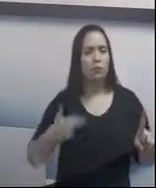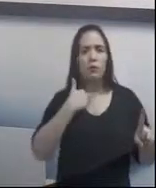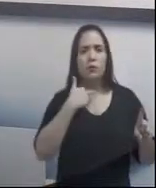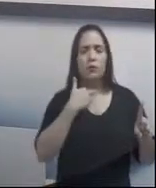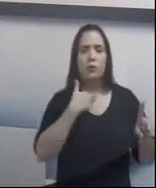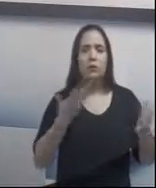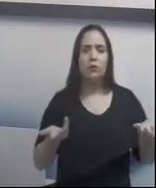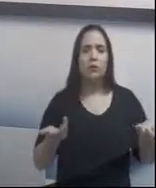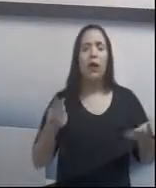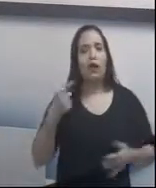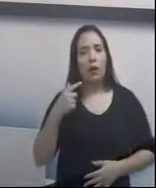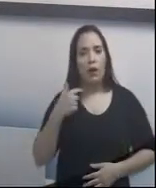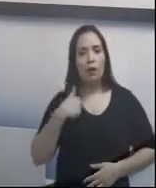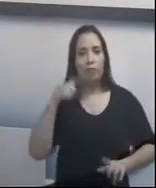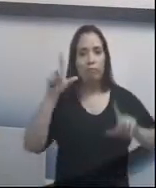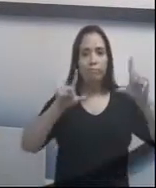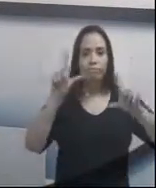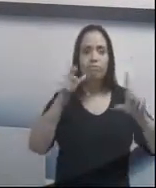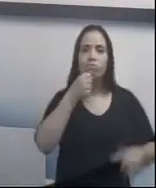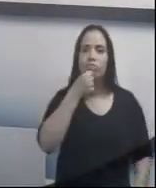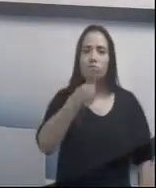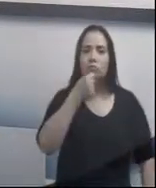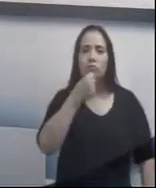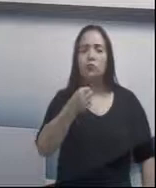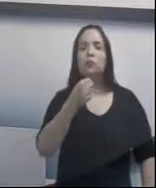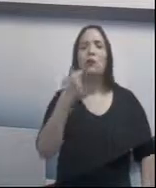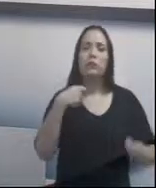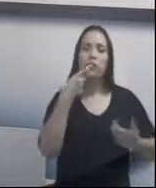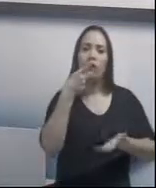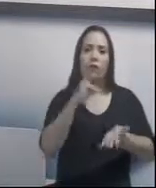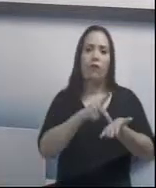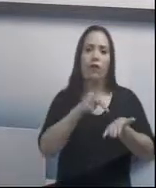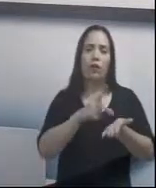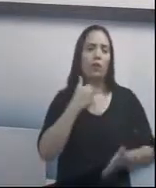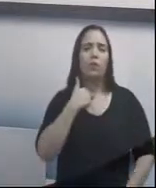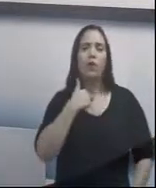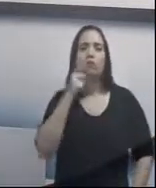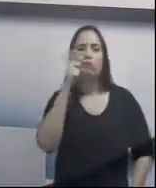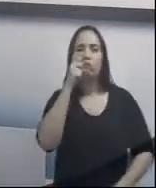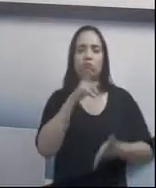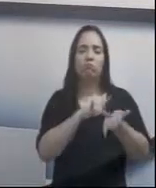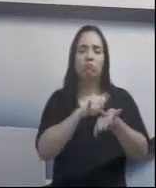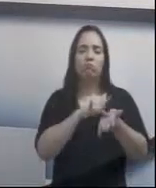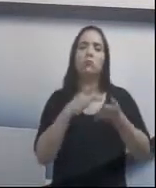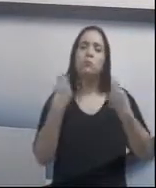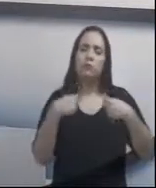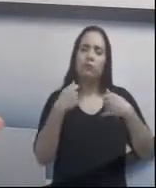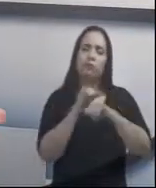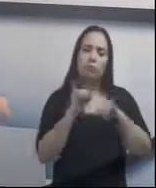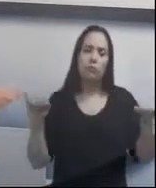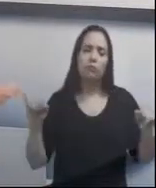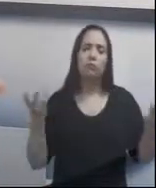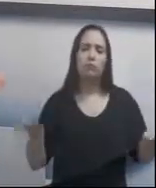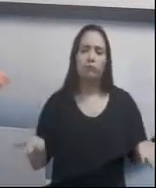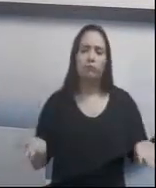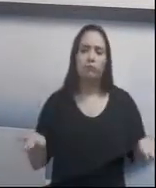faz imprensa com dignidade não pode aceitar esse tipo de imprensa marrom. Isso é injustiça. Agora,